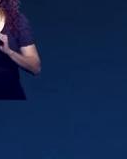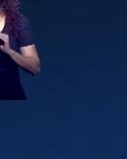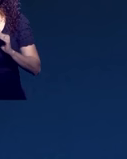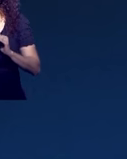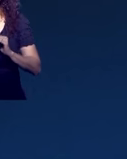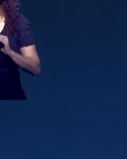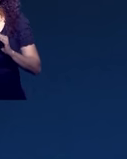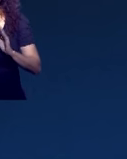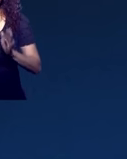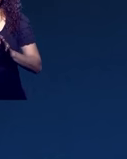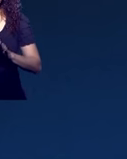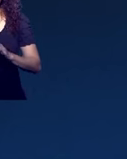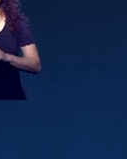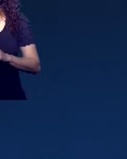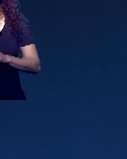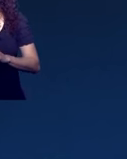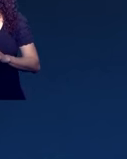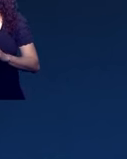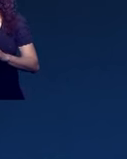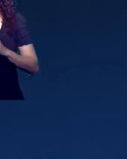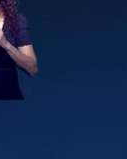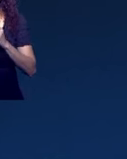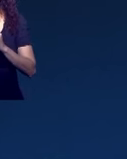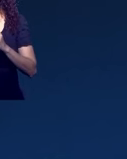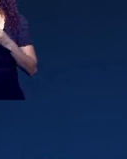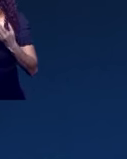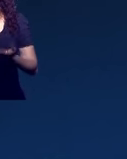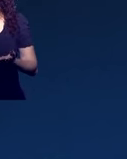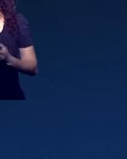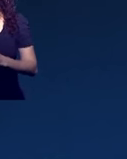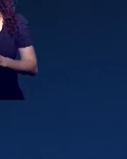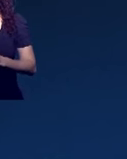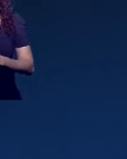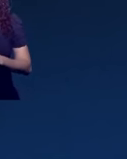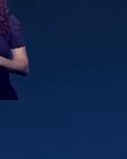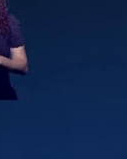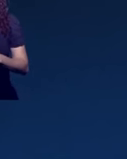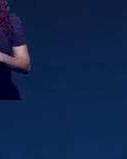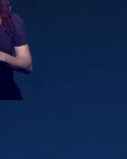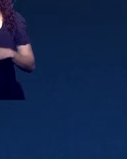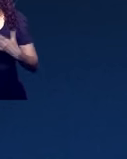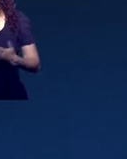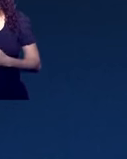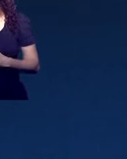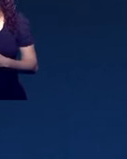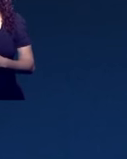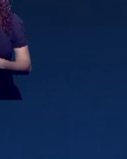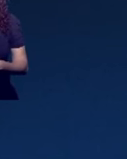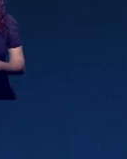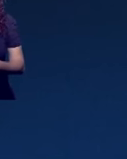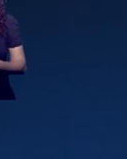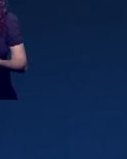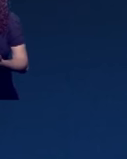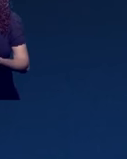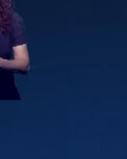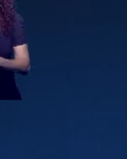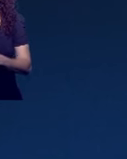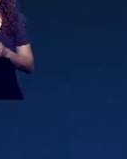matéria bastante Ampla e que não tem consenso Como é o que que a gente espera desse